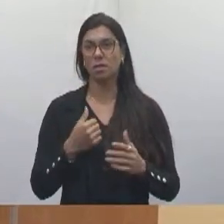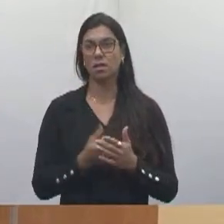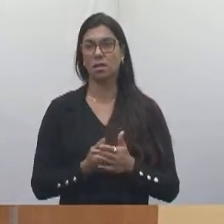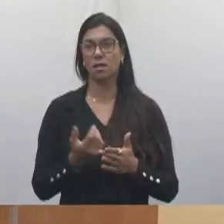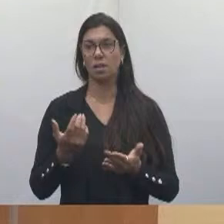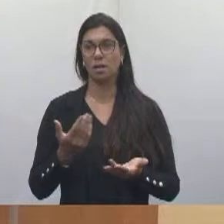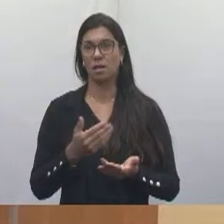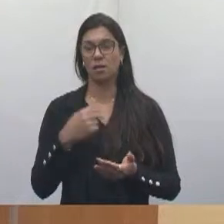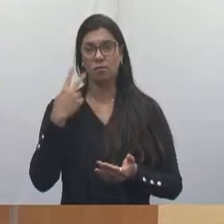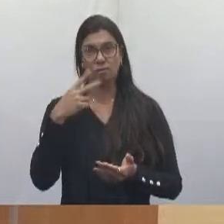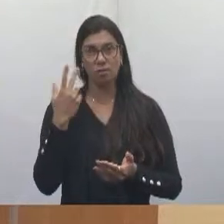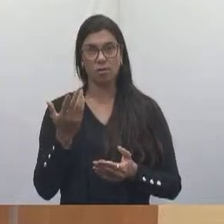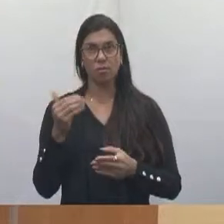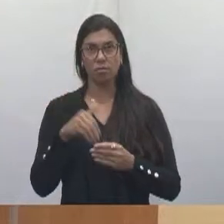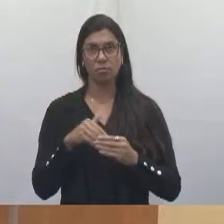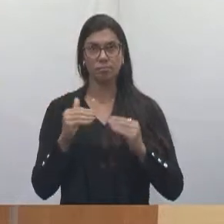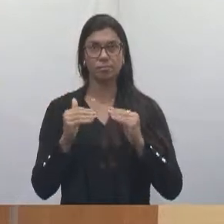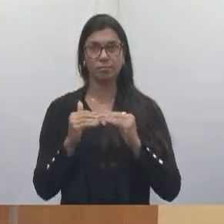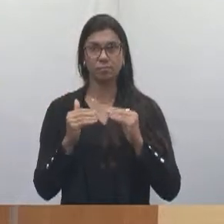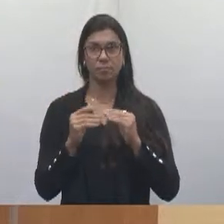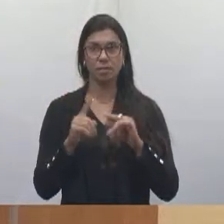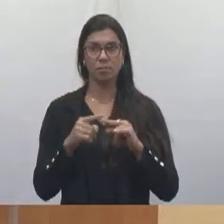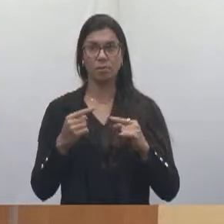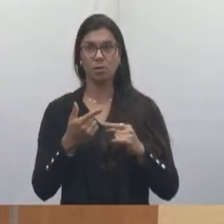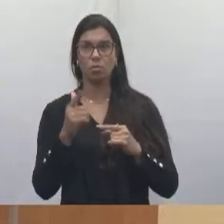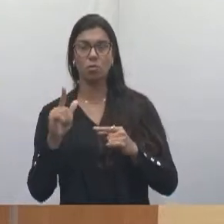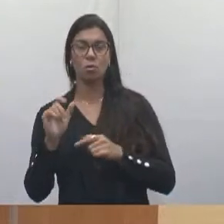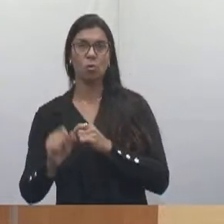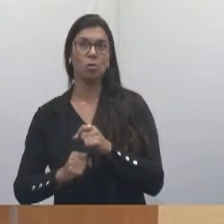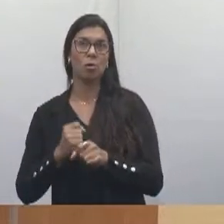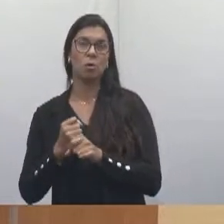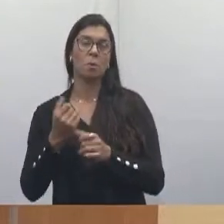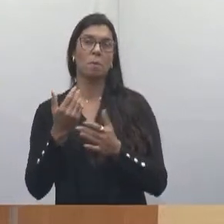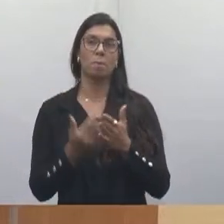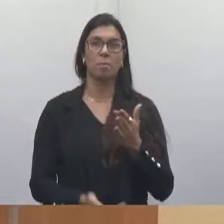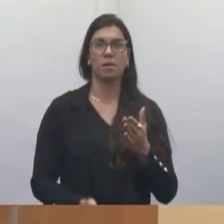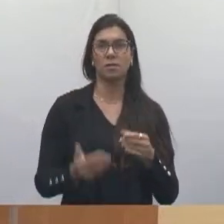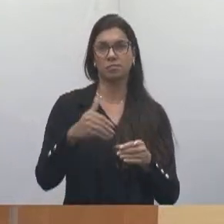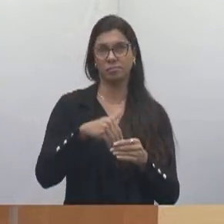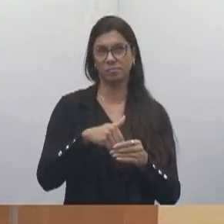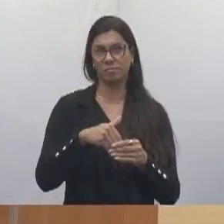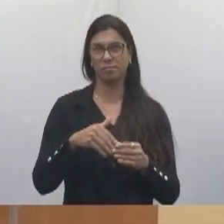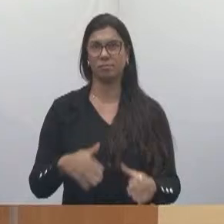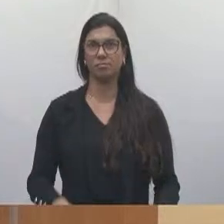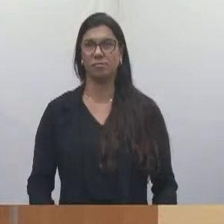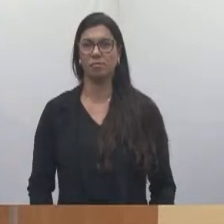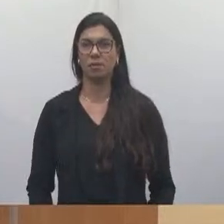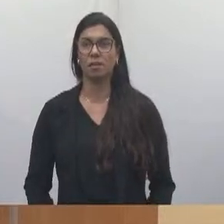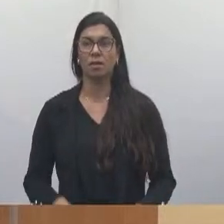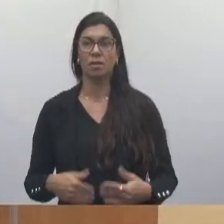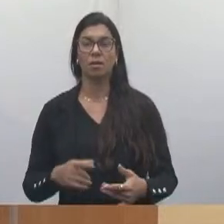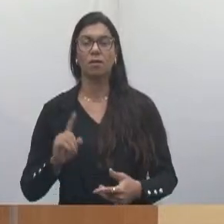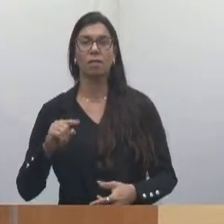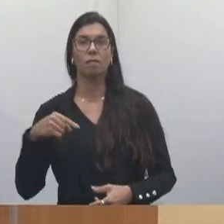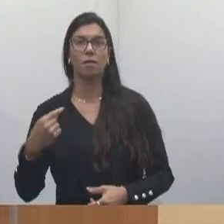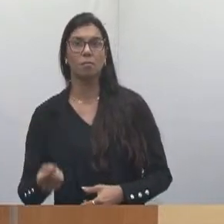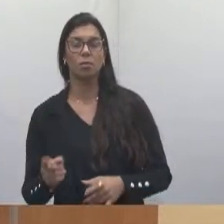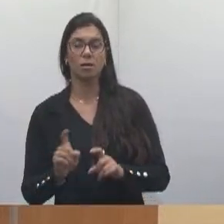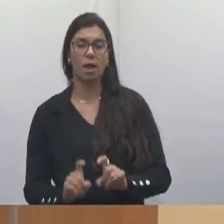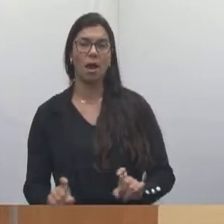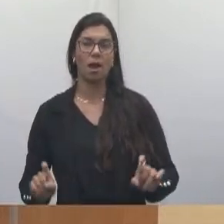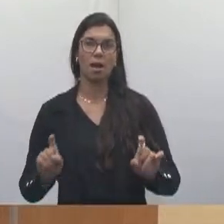favorável, né? Só que depois, no outro ano, perdia, porque o povo não é trouxa, o povo não é mais bobo. E depois que veio a